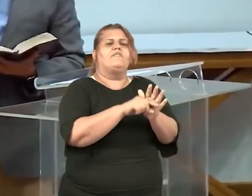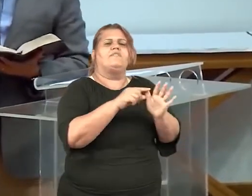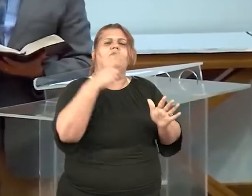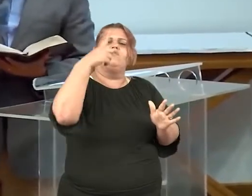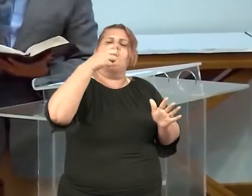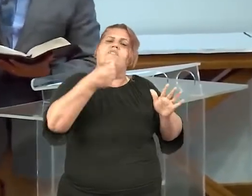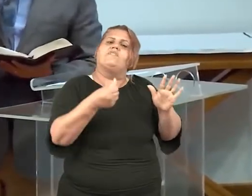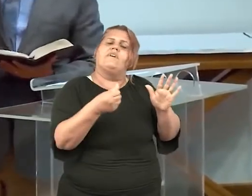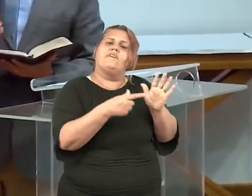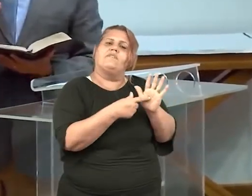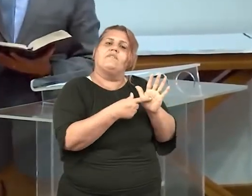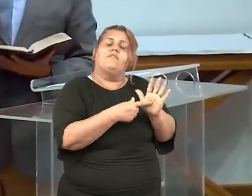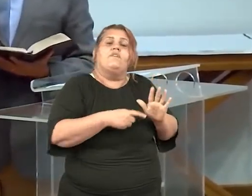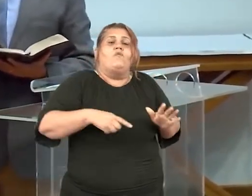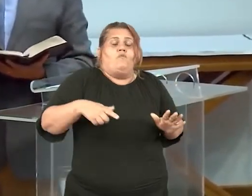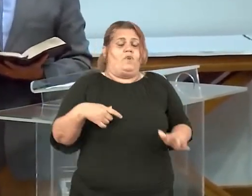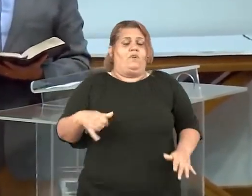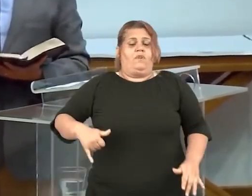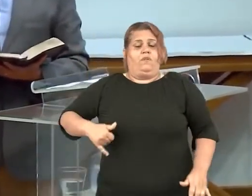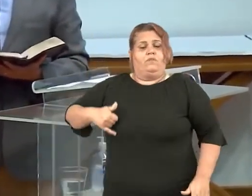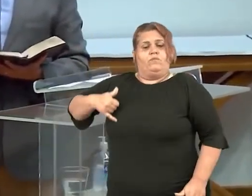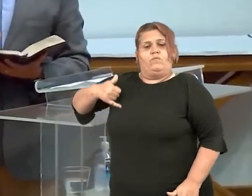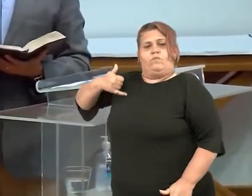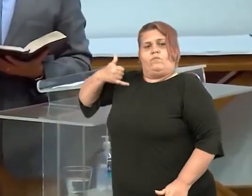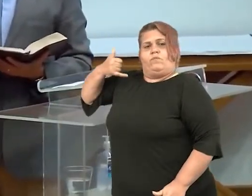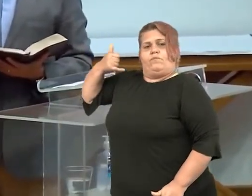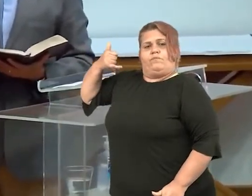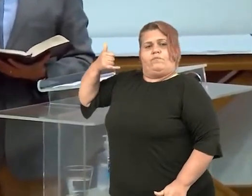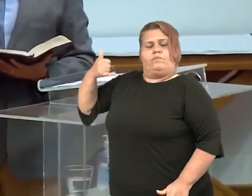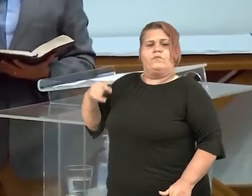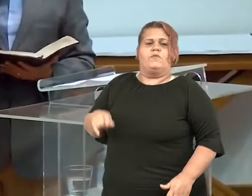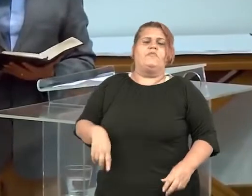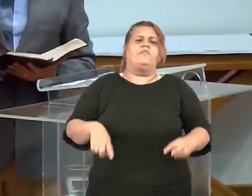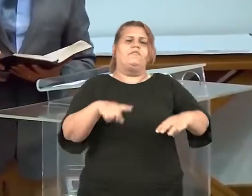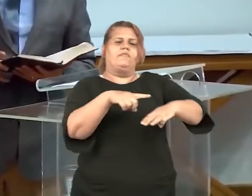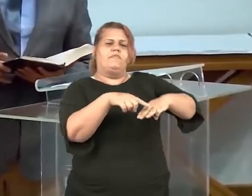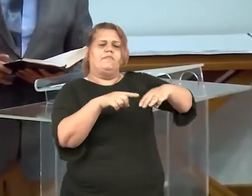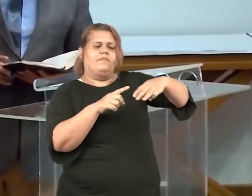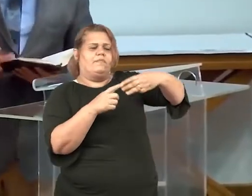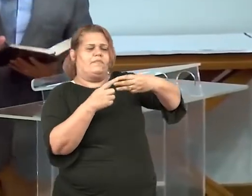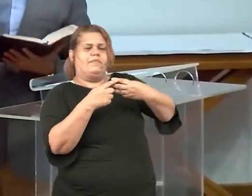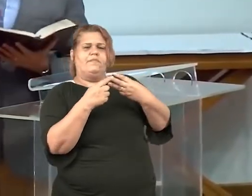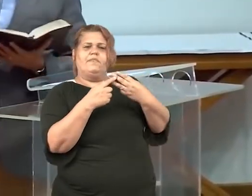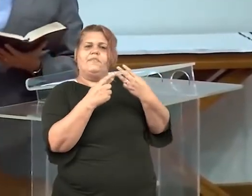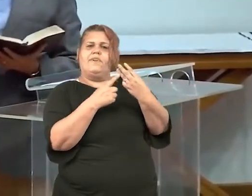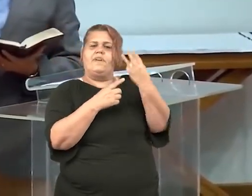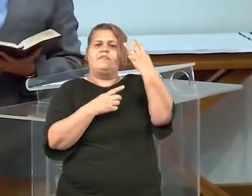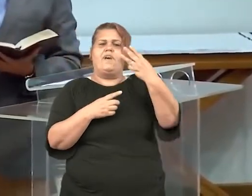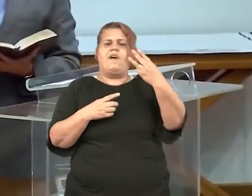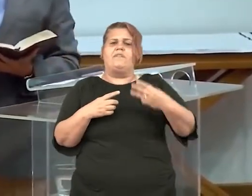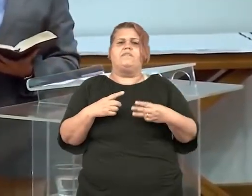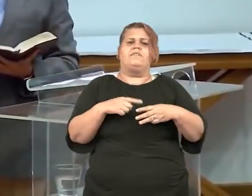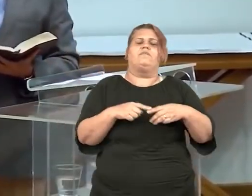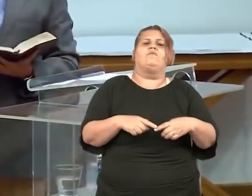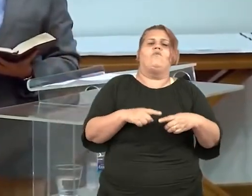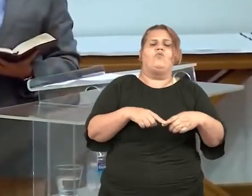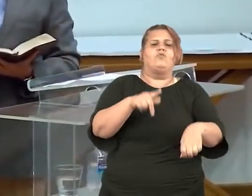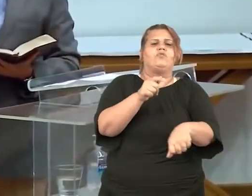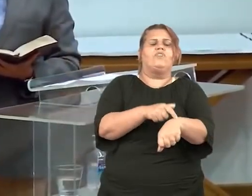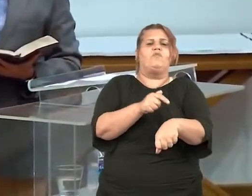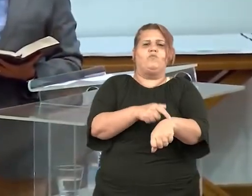16, uma pretensão em 3 áreas. A pretensão do tempo,